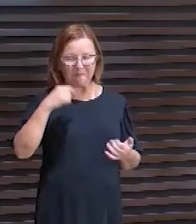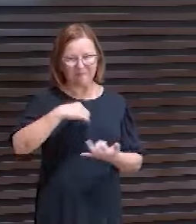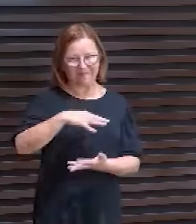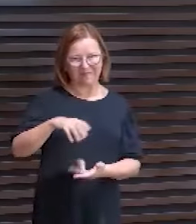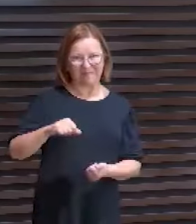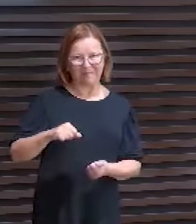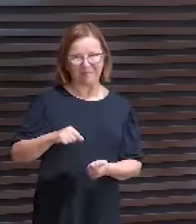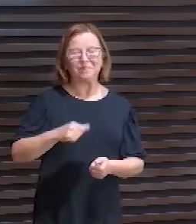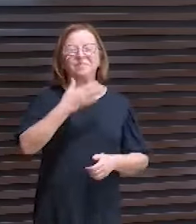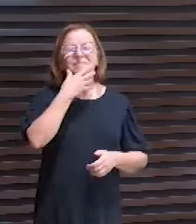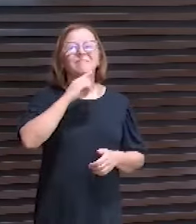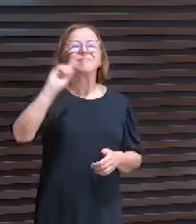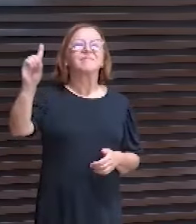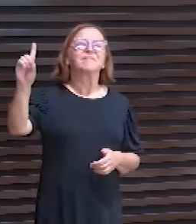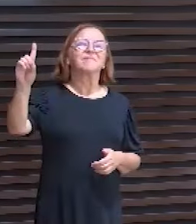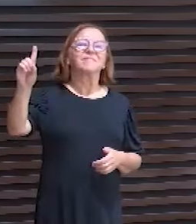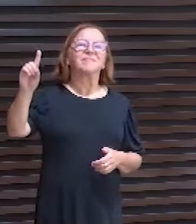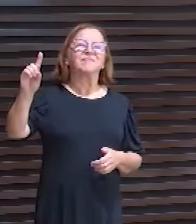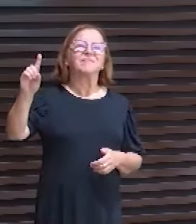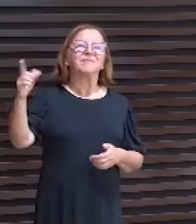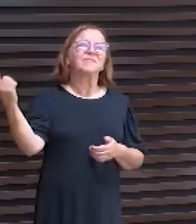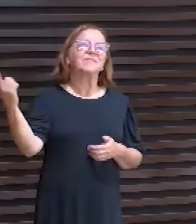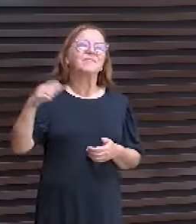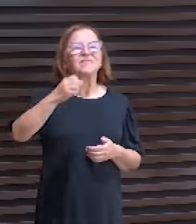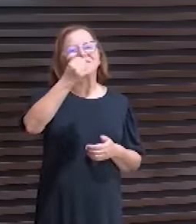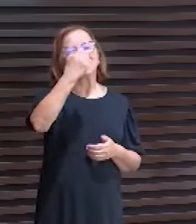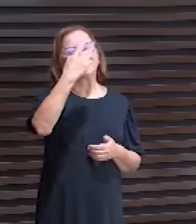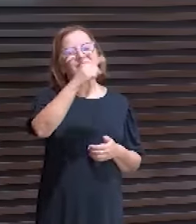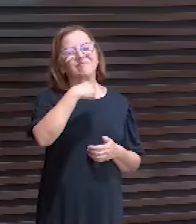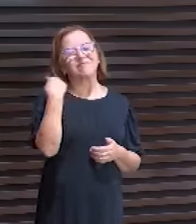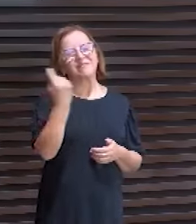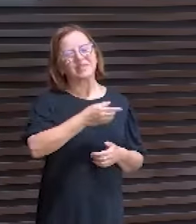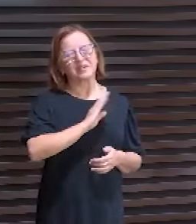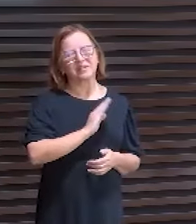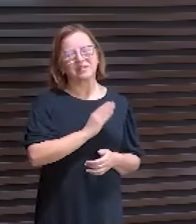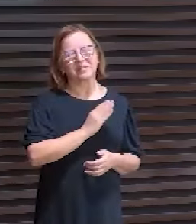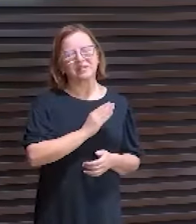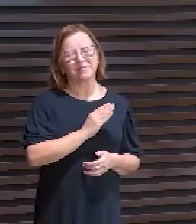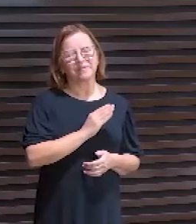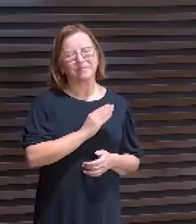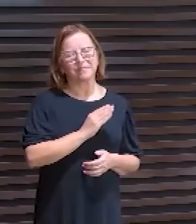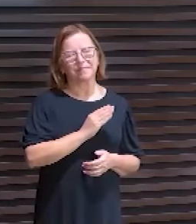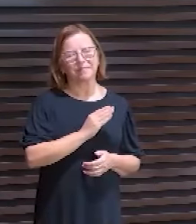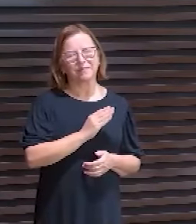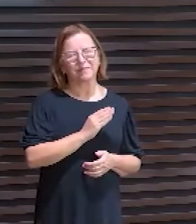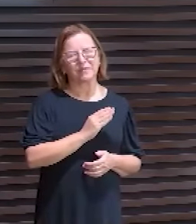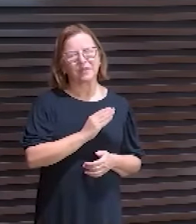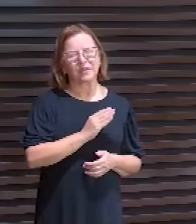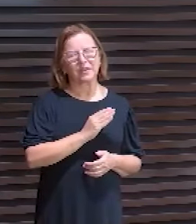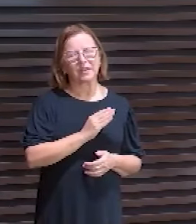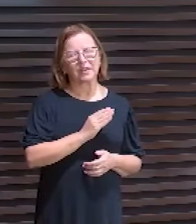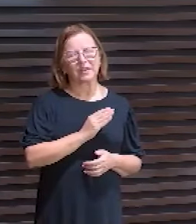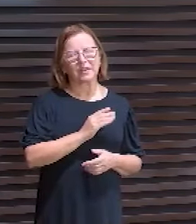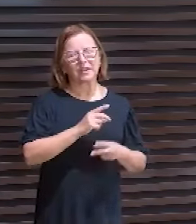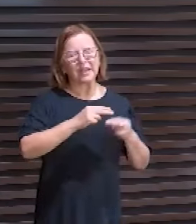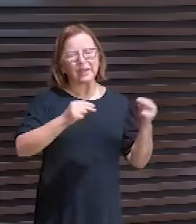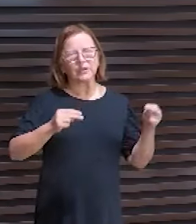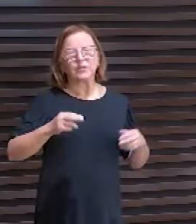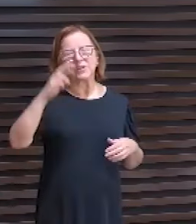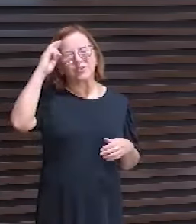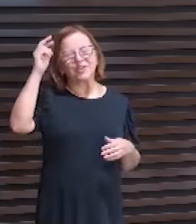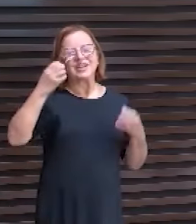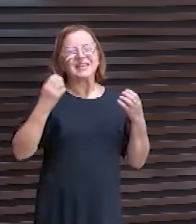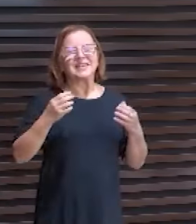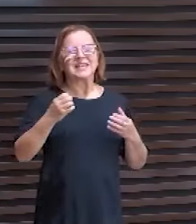pai vem revelar nos nossos corações aquilo que o senhor quer nos ensinar nesta manhã para que as